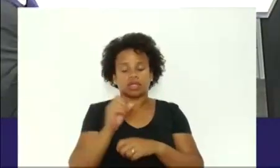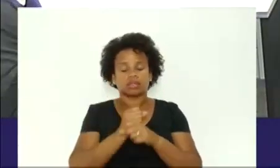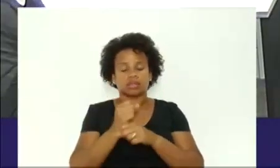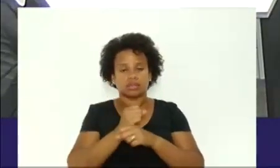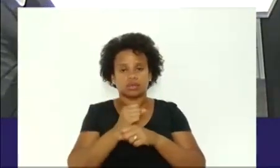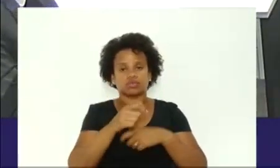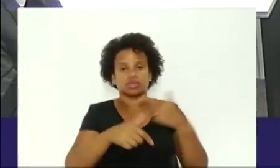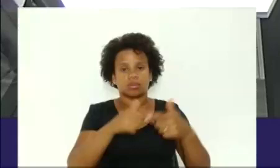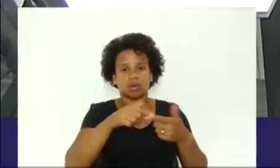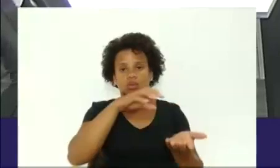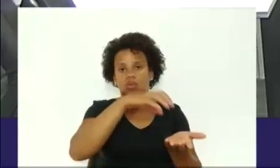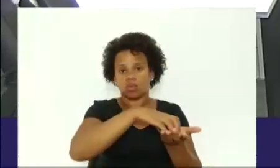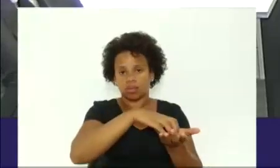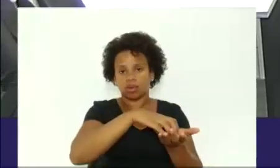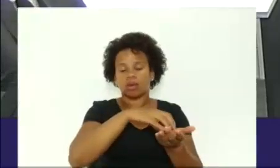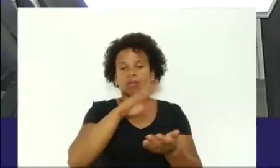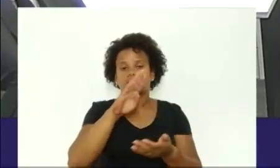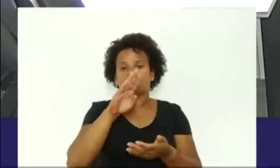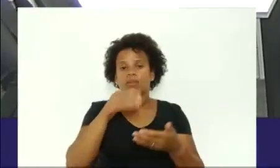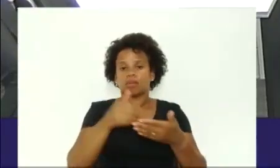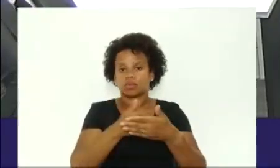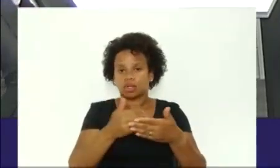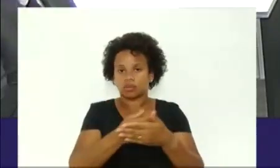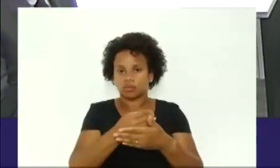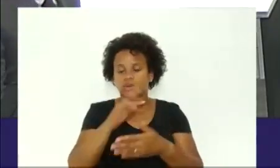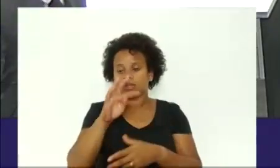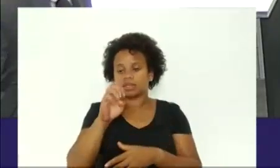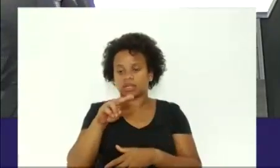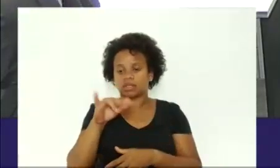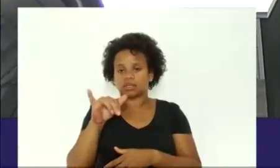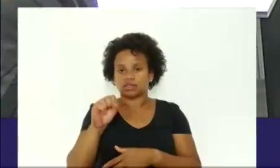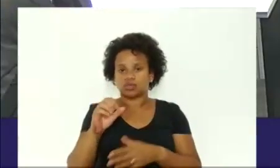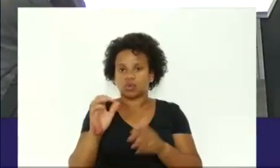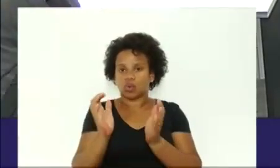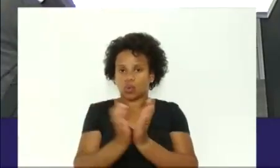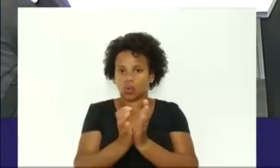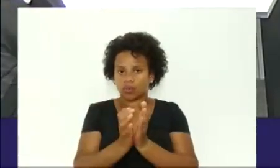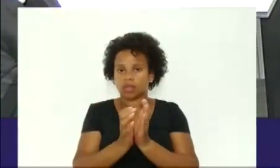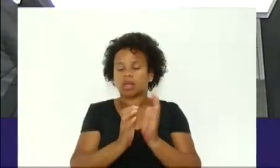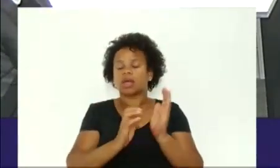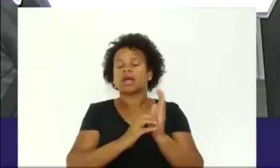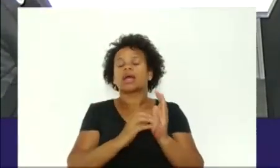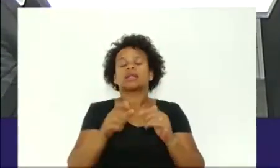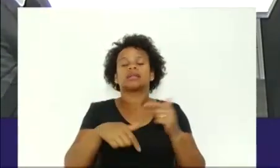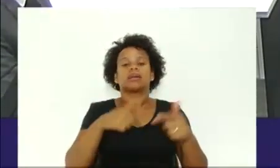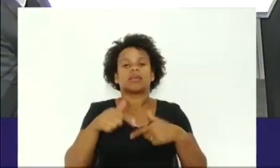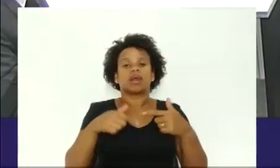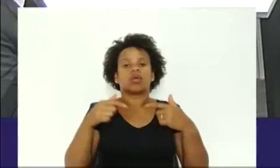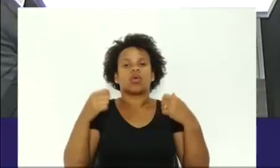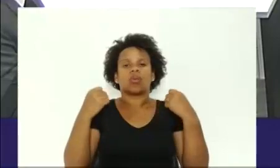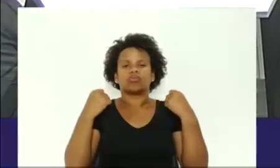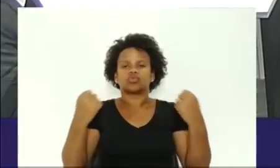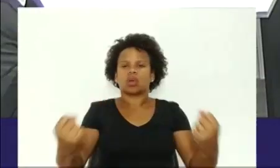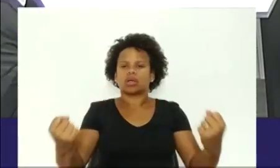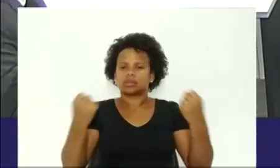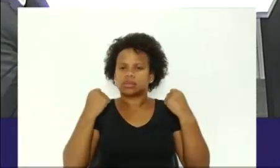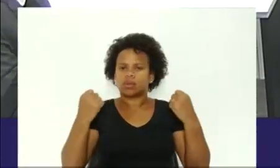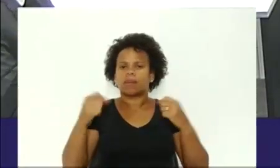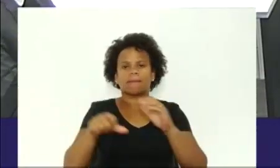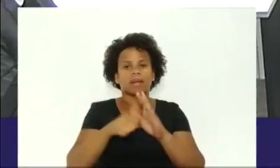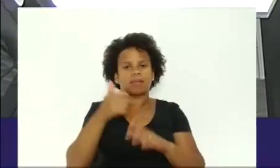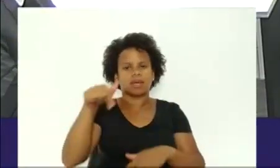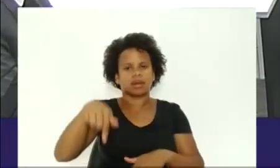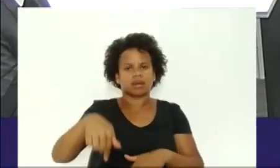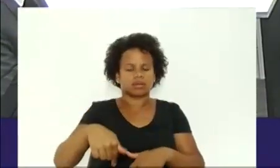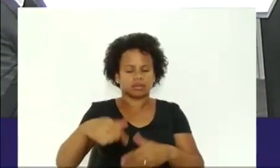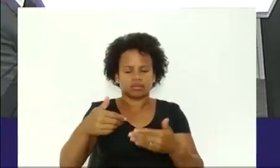Atlética Botucatuense, sendo uma das primeiras mulheres a trabalhar com musculação em Botucatu. Em 2002, juntamente